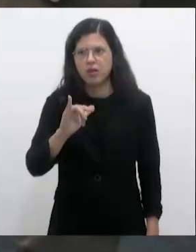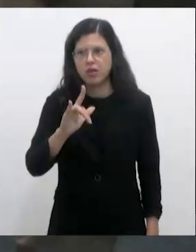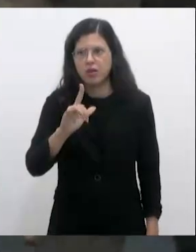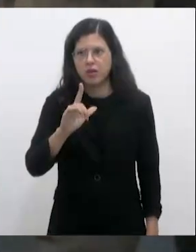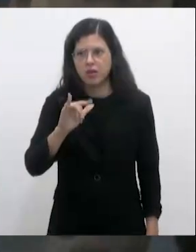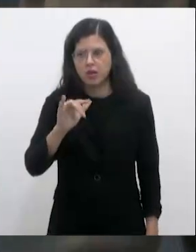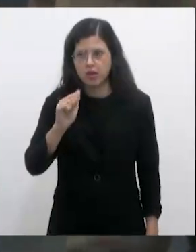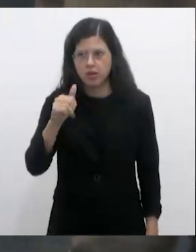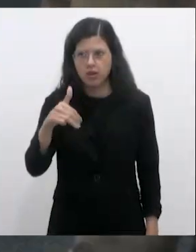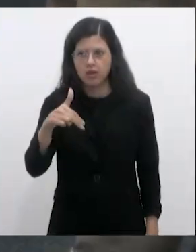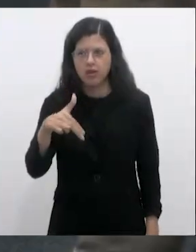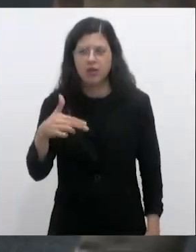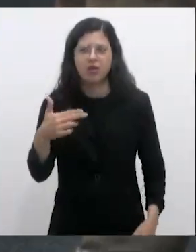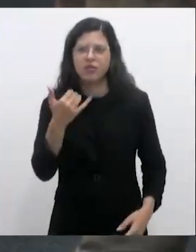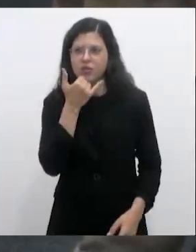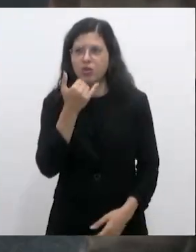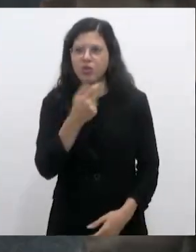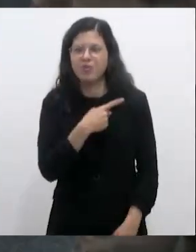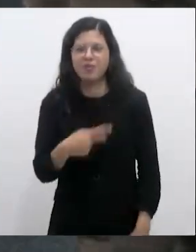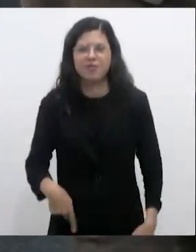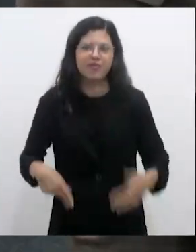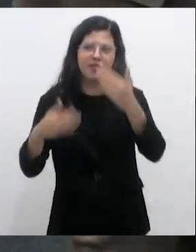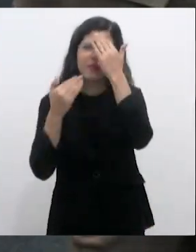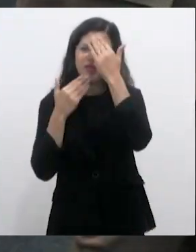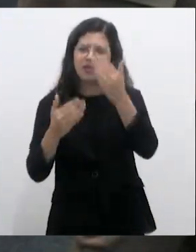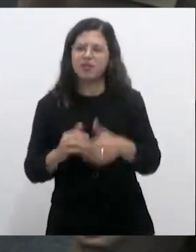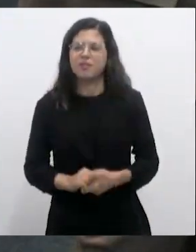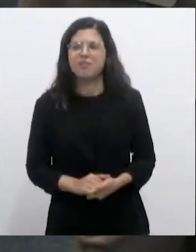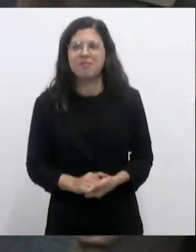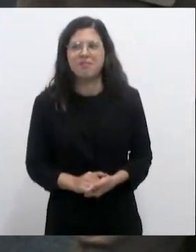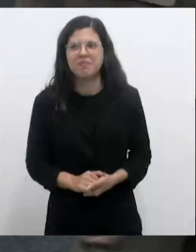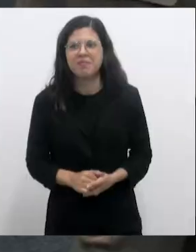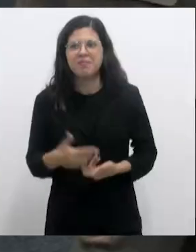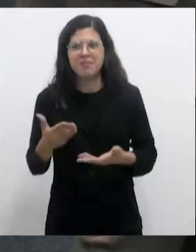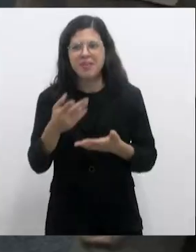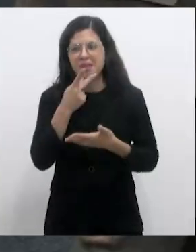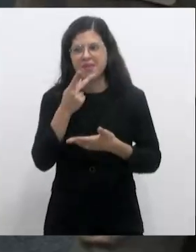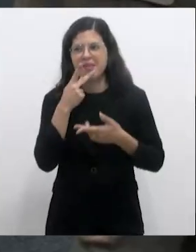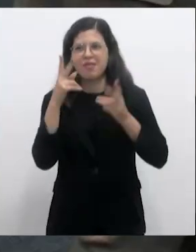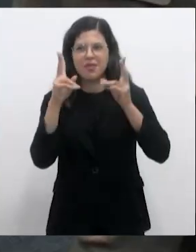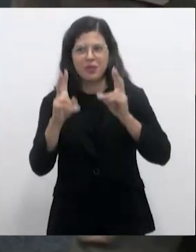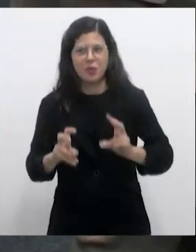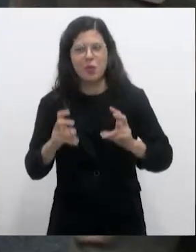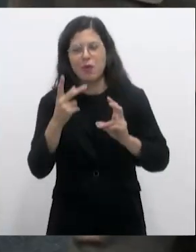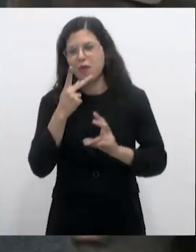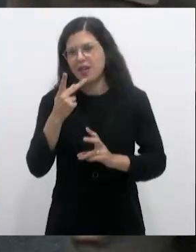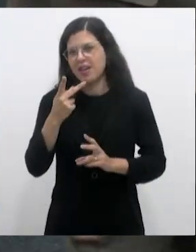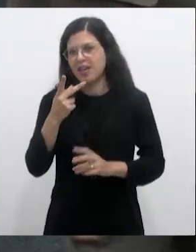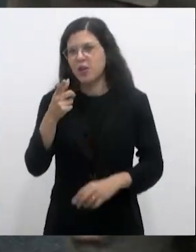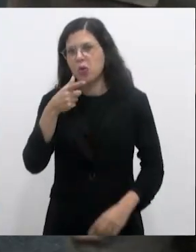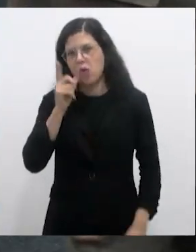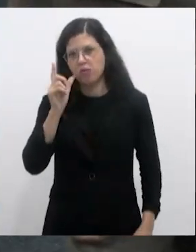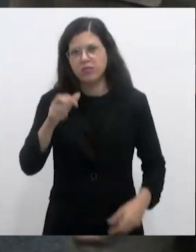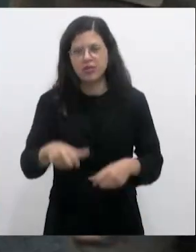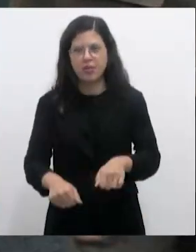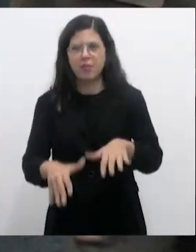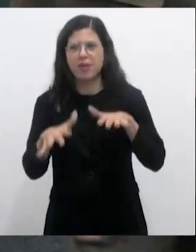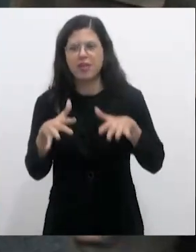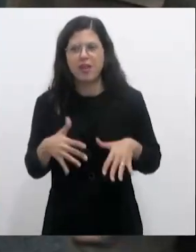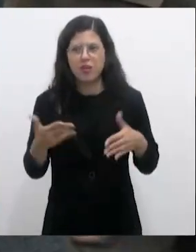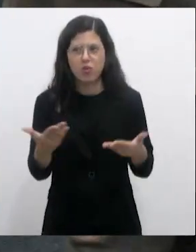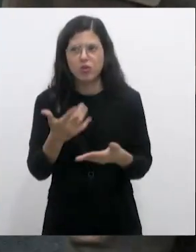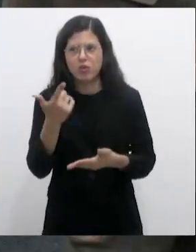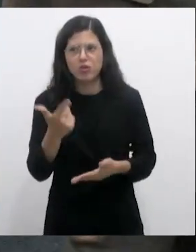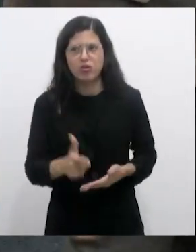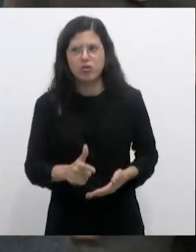Desculpa, presidente. Obrigada. É o seguinte, presidente, eu queria muito falar a respeito disso. Falei ontem na plenária e repito hoje